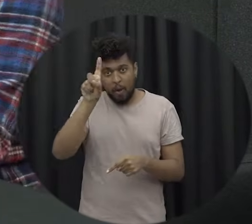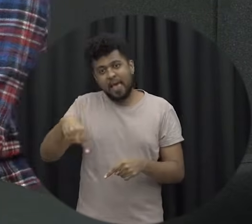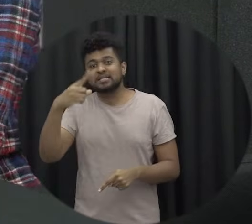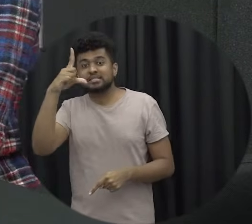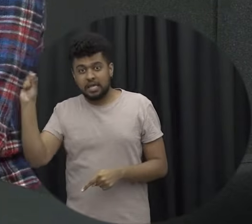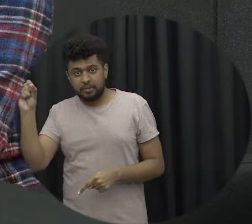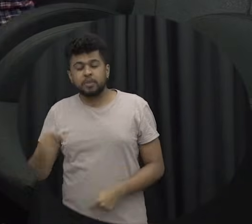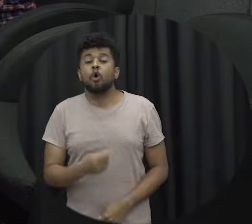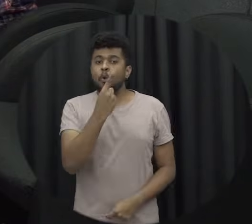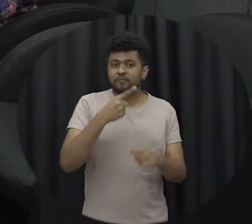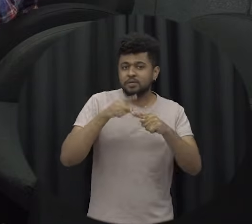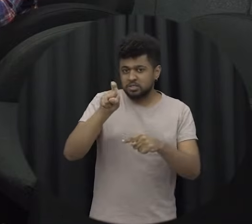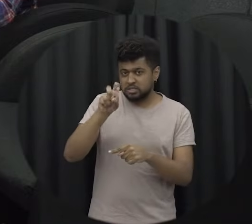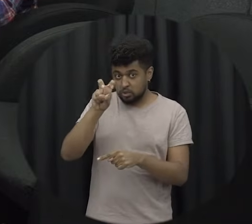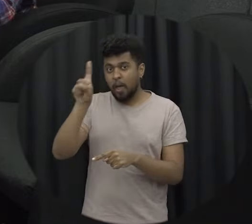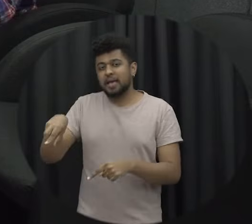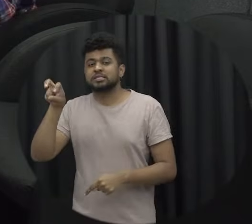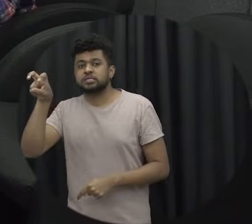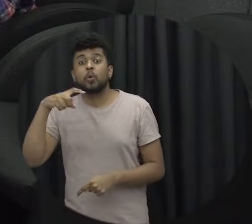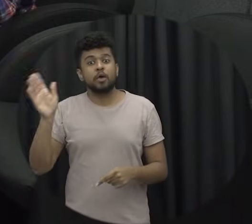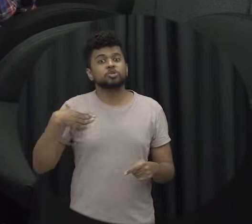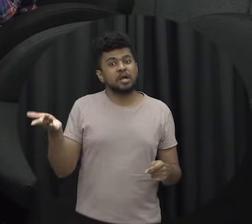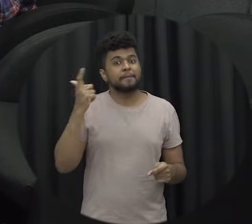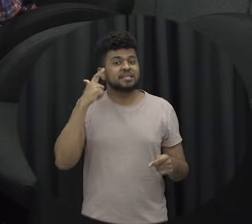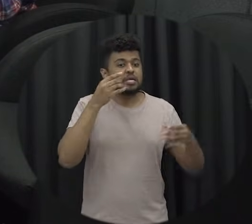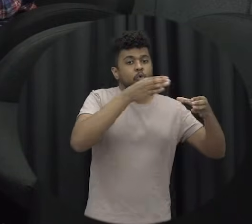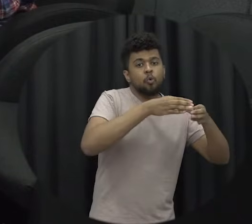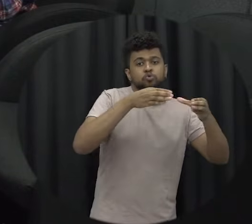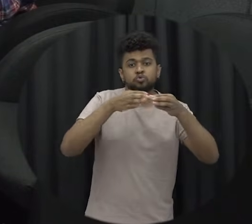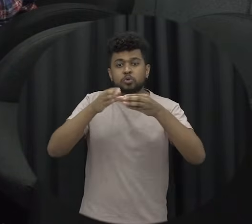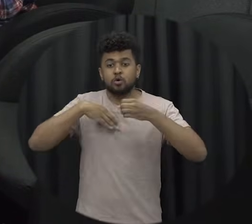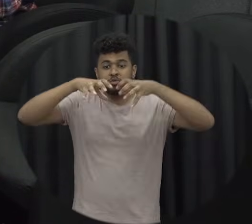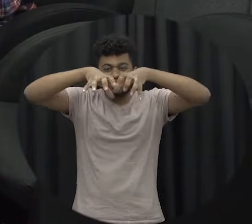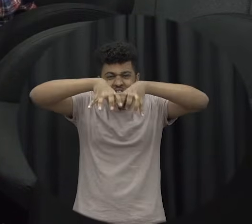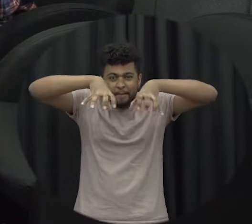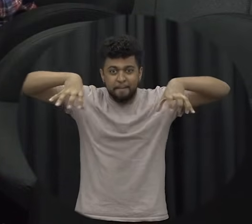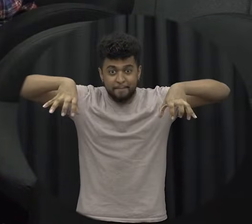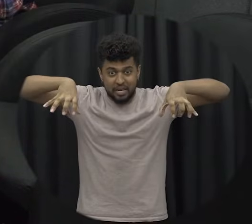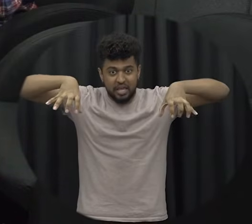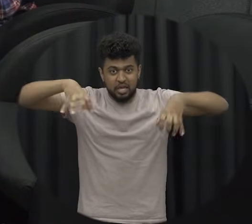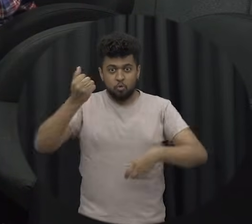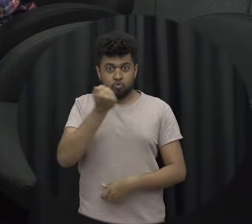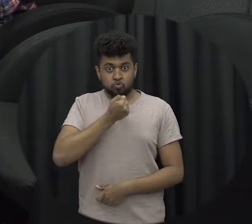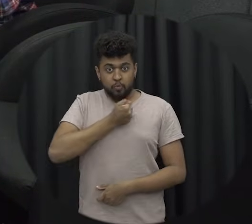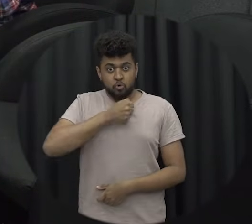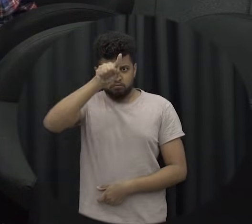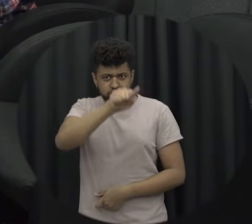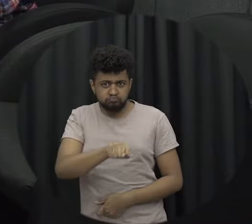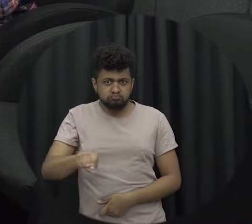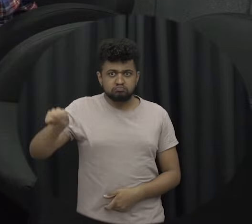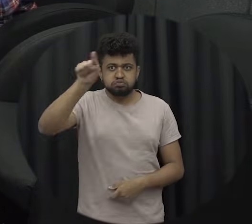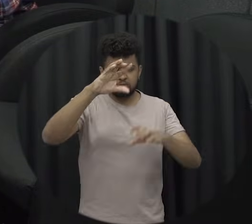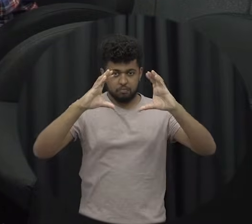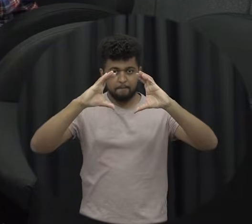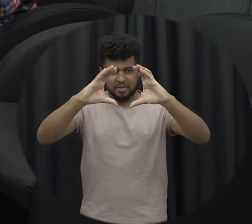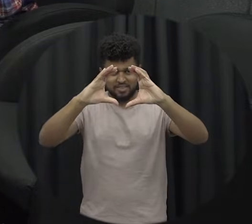em conjuntos. Eu desmembrei aquele primeiro, aquele número que tinha dezena e unidade em